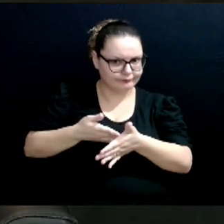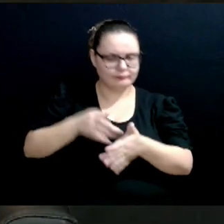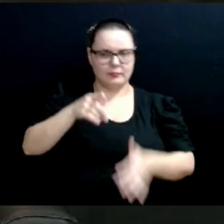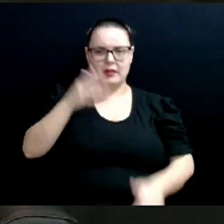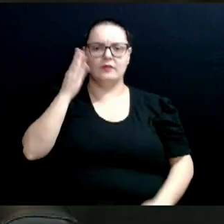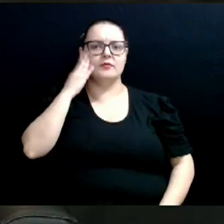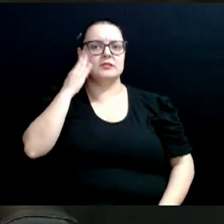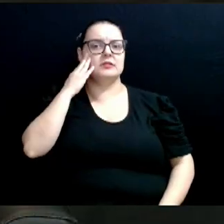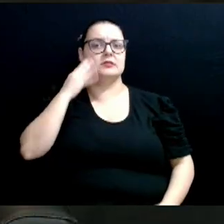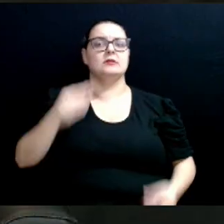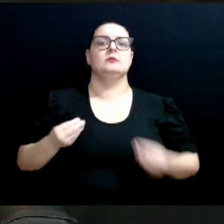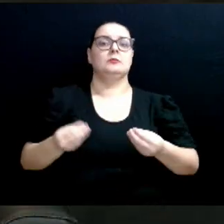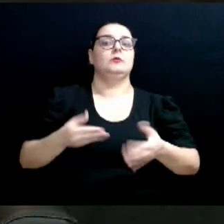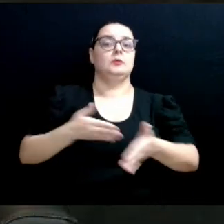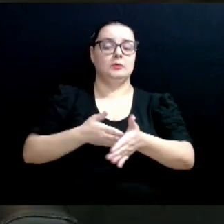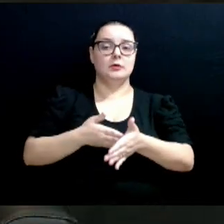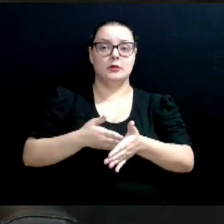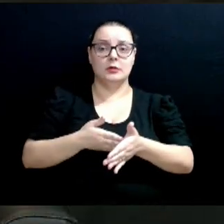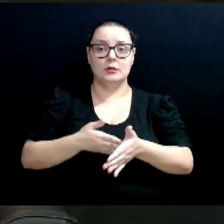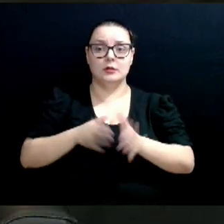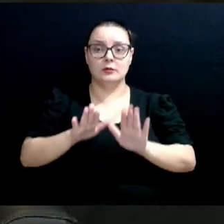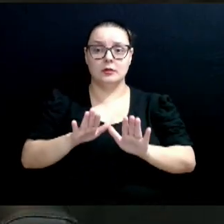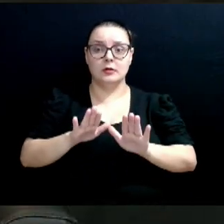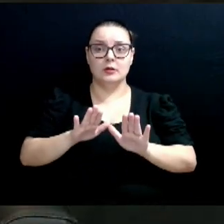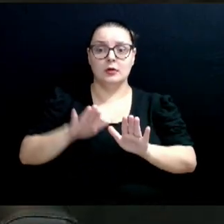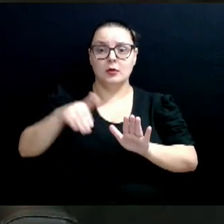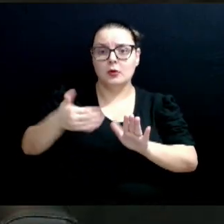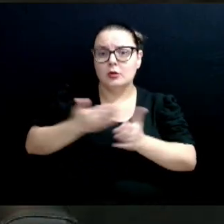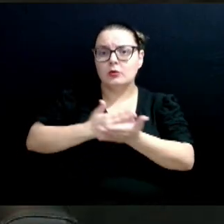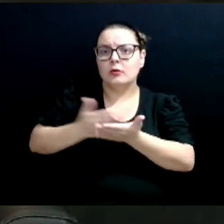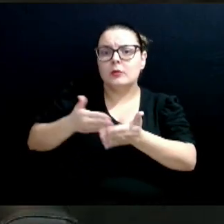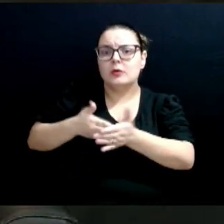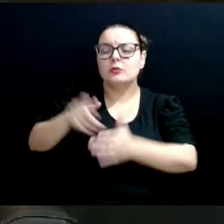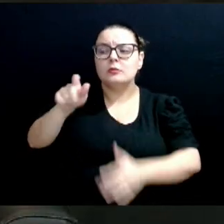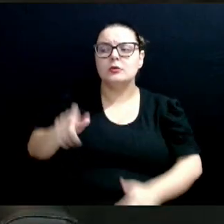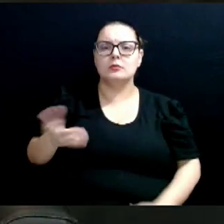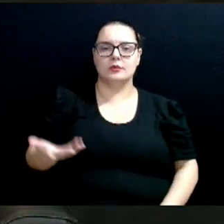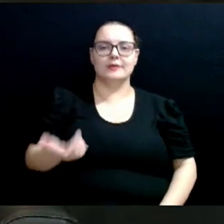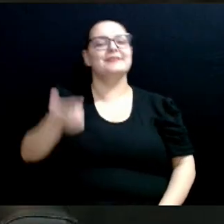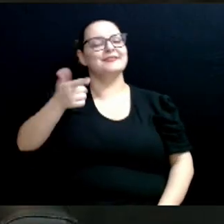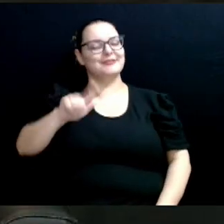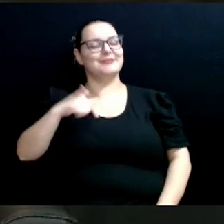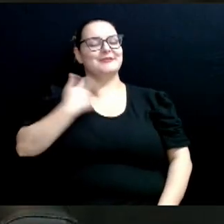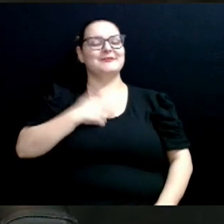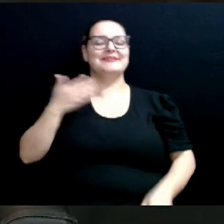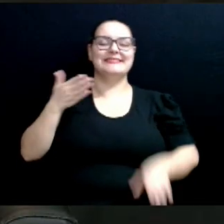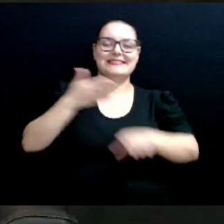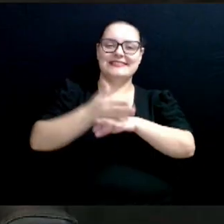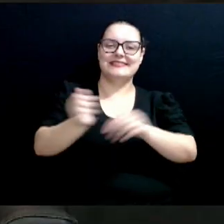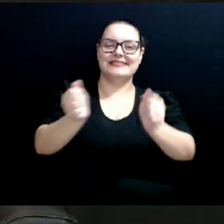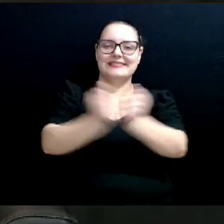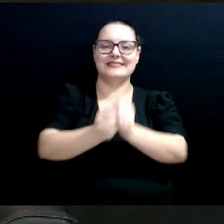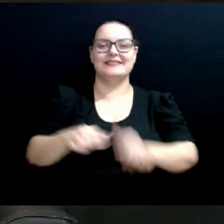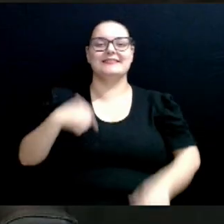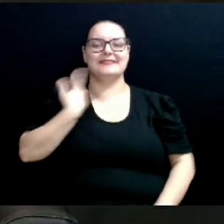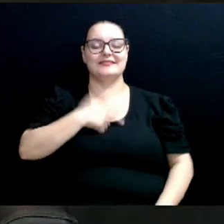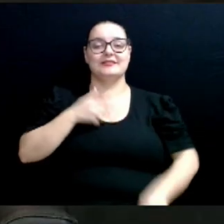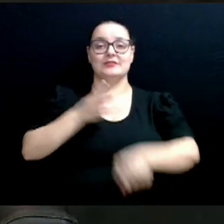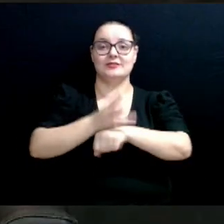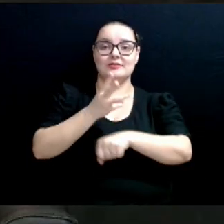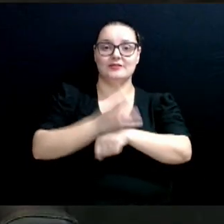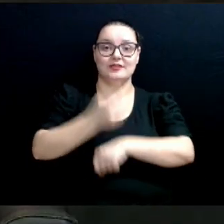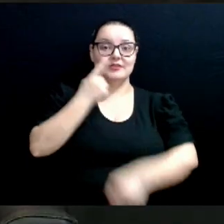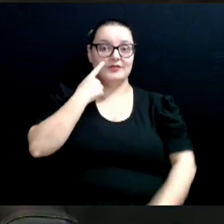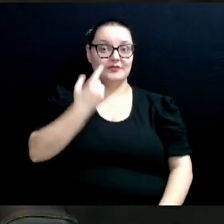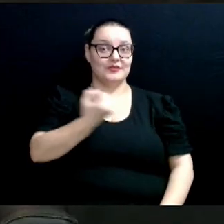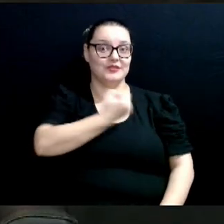limite? Aliás, onde começa o limite do outro? Fique com a gente, participe também através do nosso WhatsApp, mande sua pergunta, seu